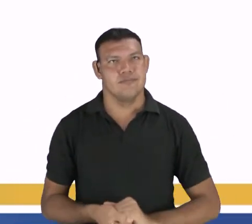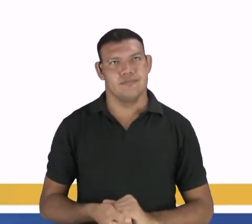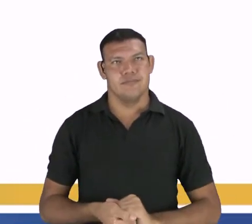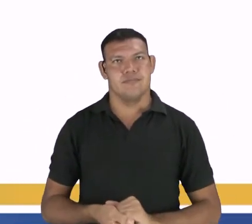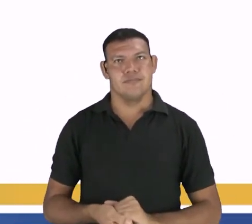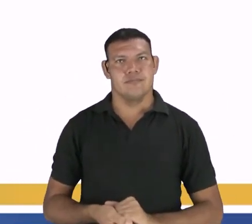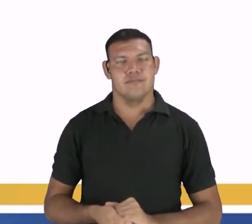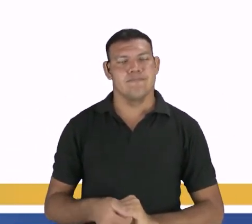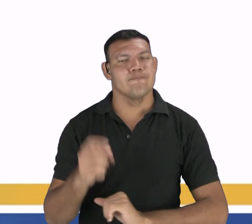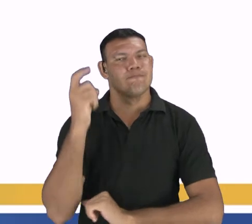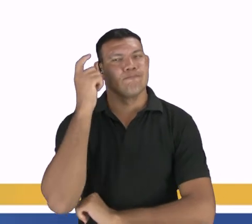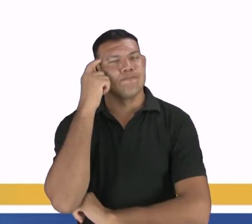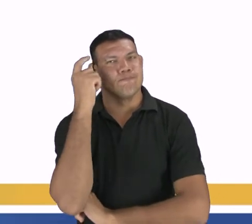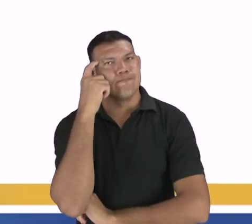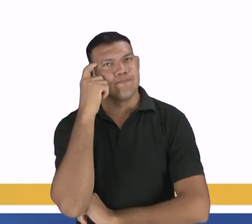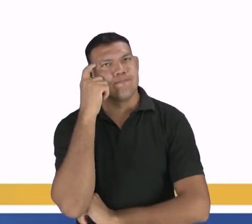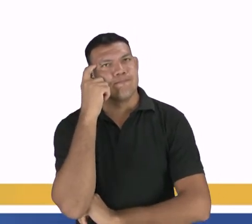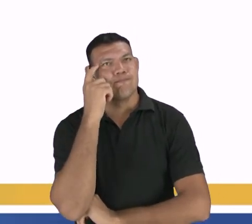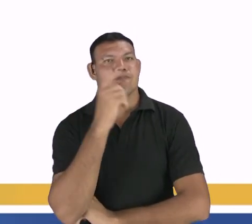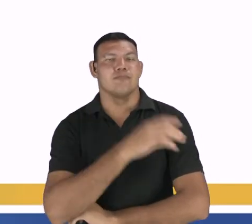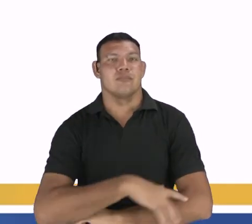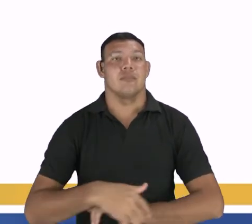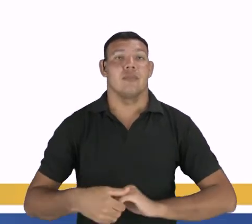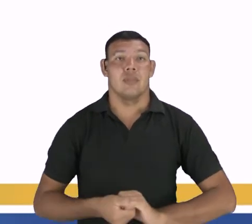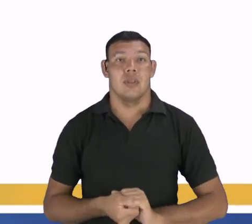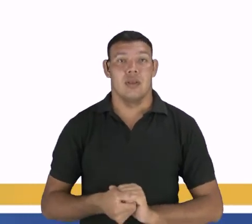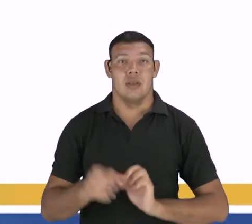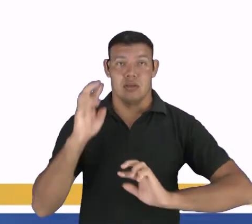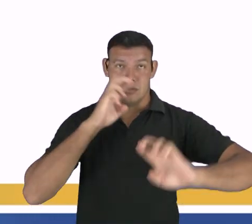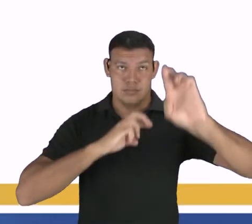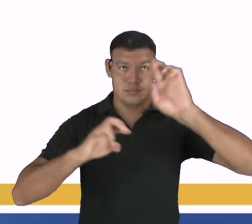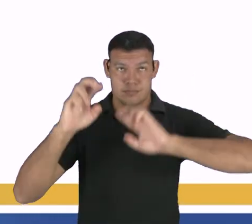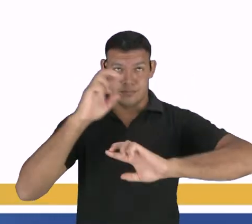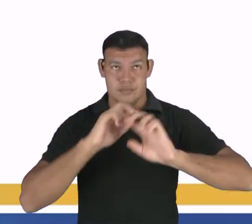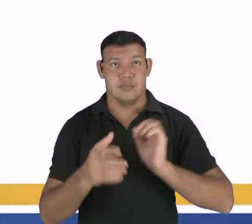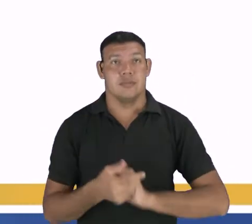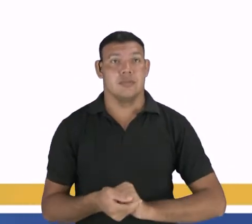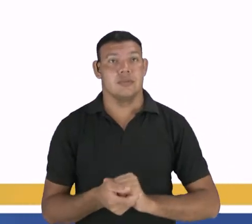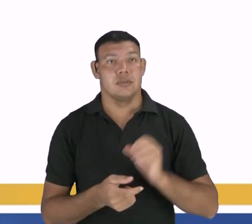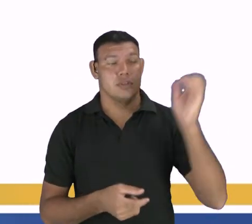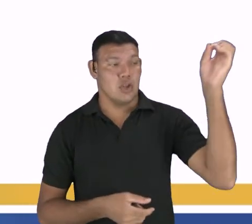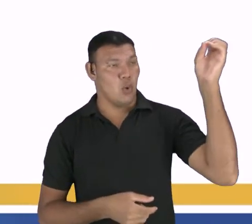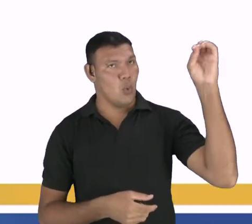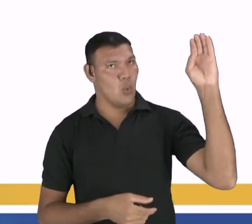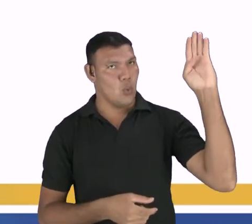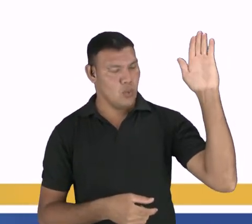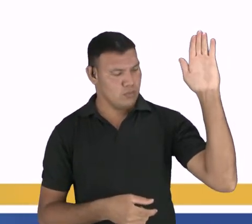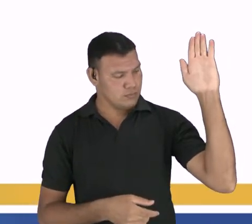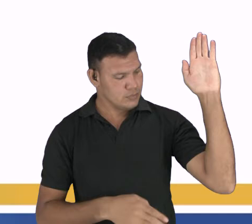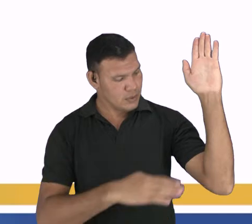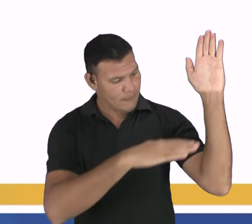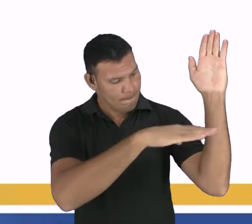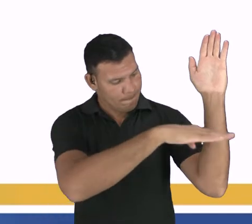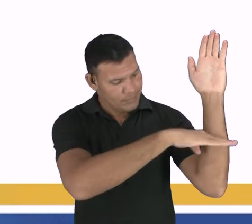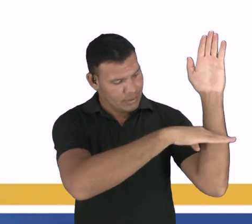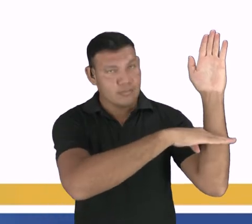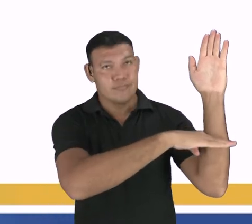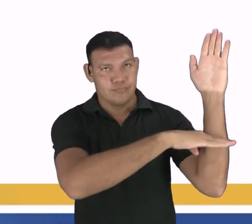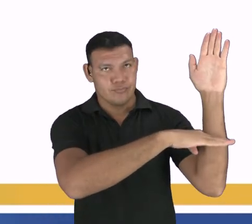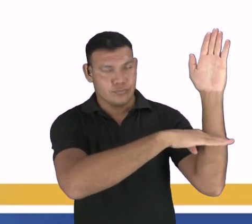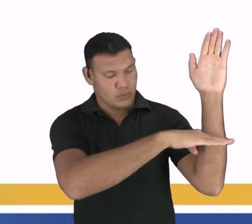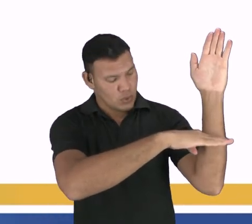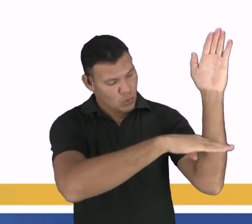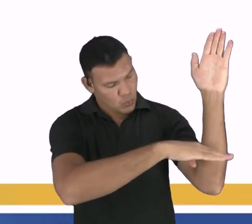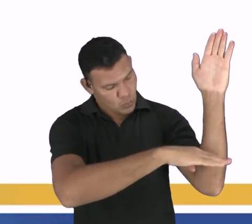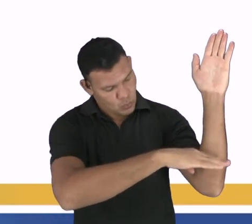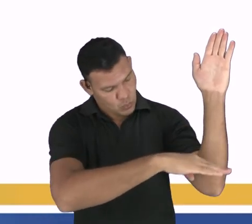Então vamos pensar aí um pouquinho. Observe, né, que ele desceu inicialmente 2 andares, certo? Então nós temos aí um